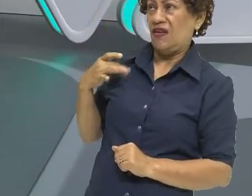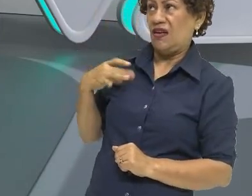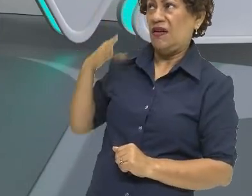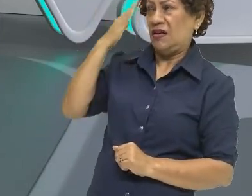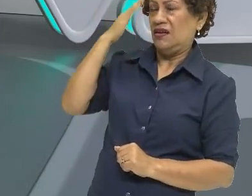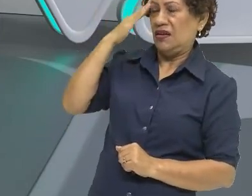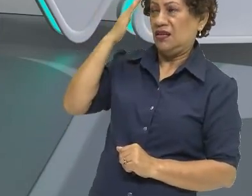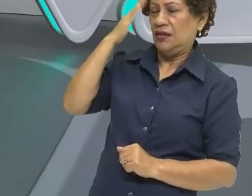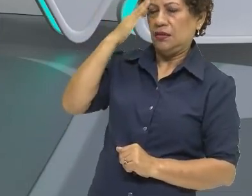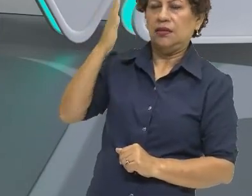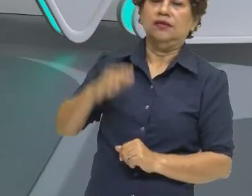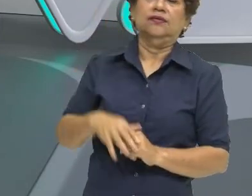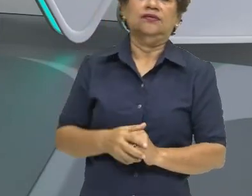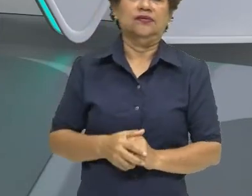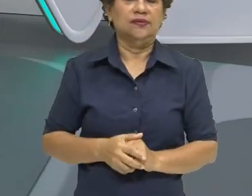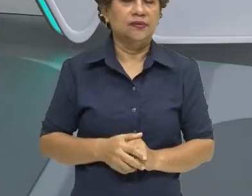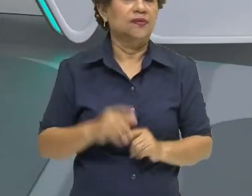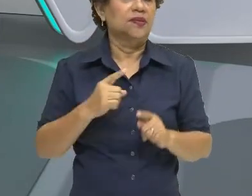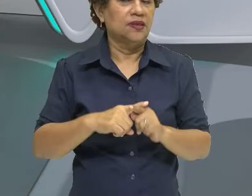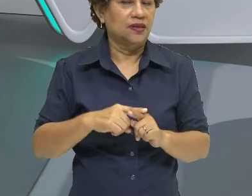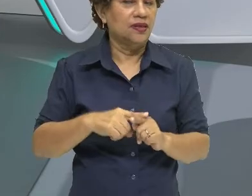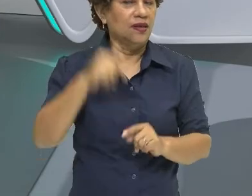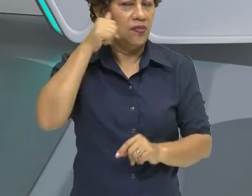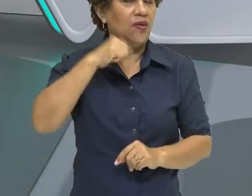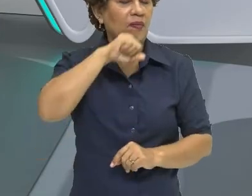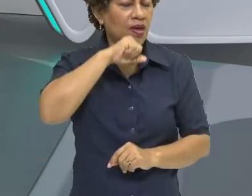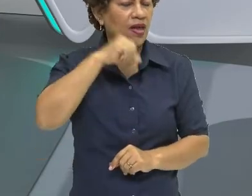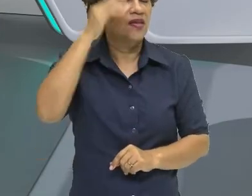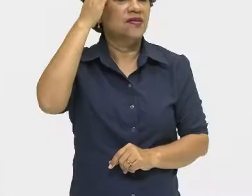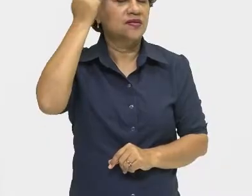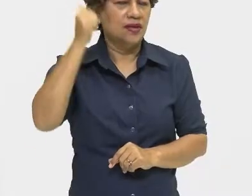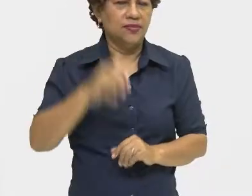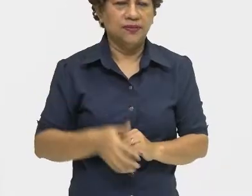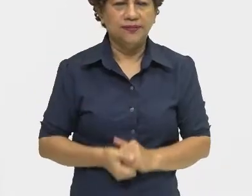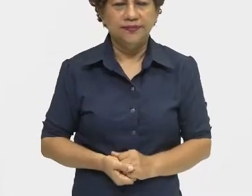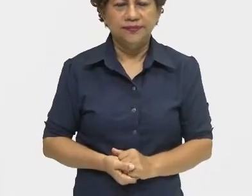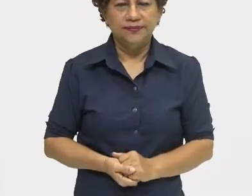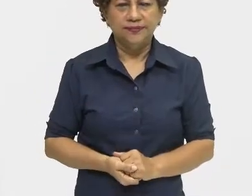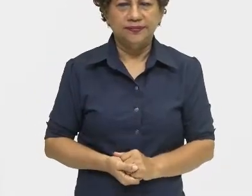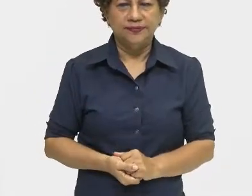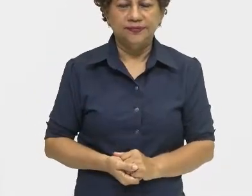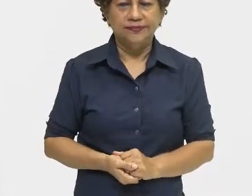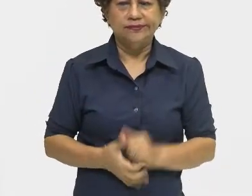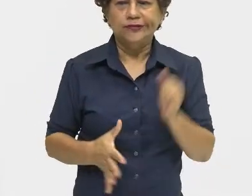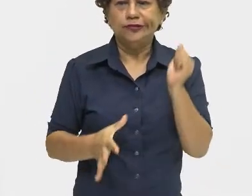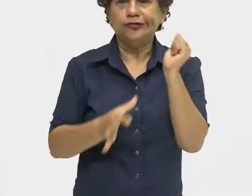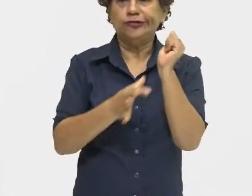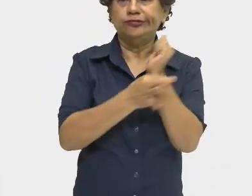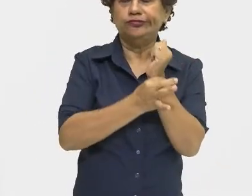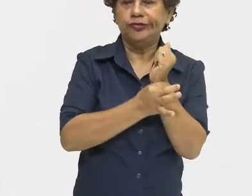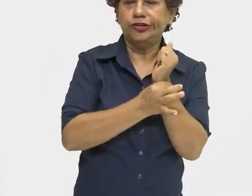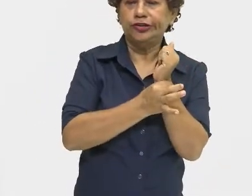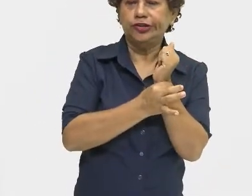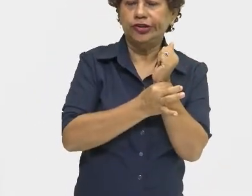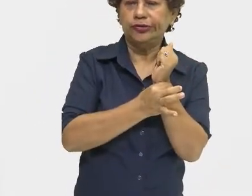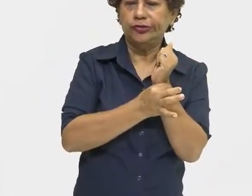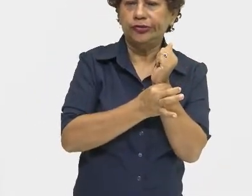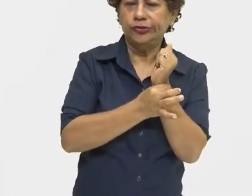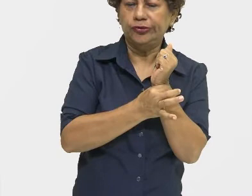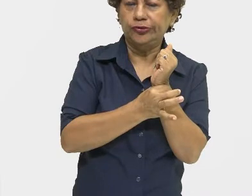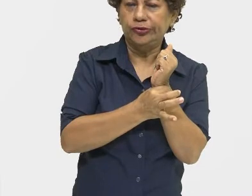palavra basta. Basta ela olhar assim, ok, já entendi, vou ficar quieta. O seguro morreu de